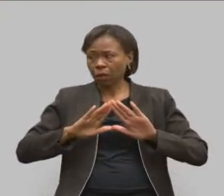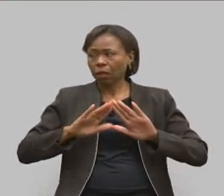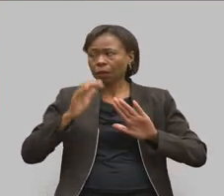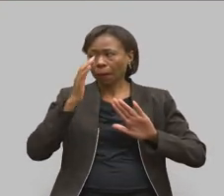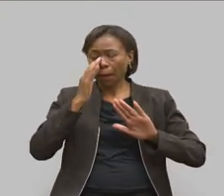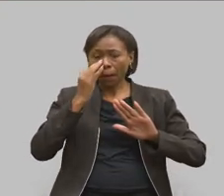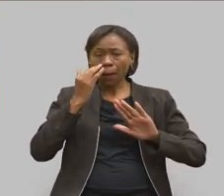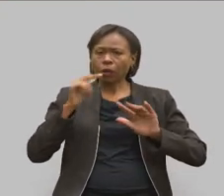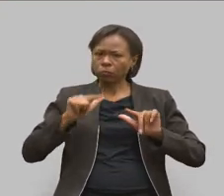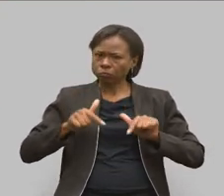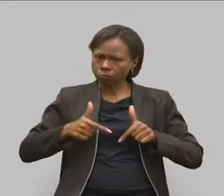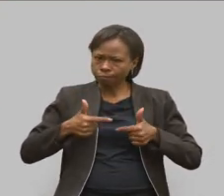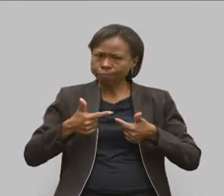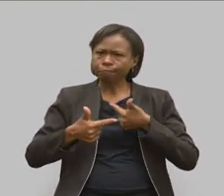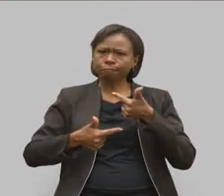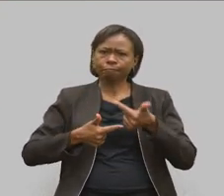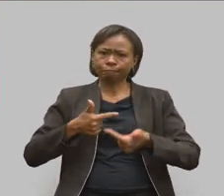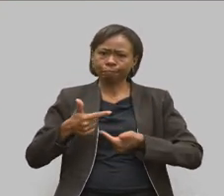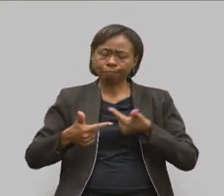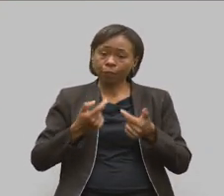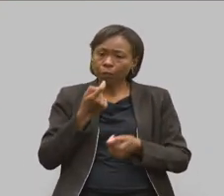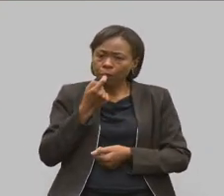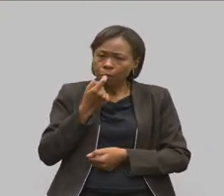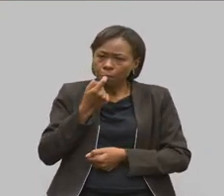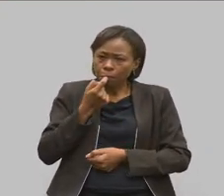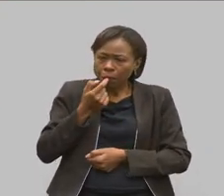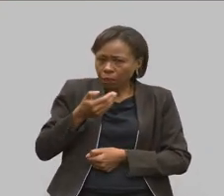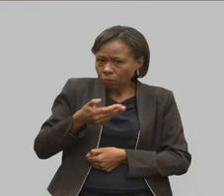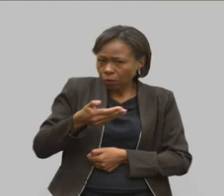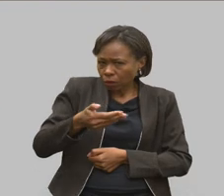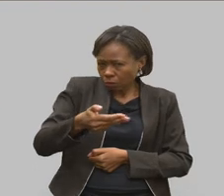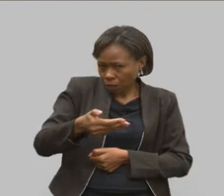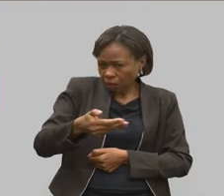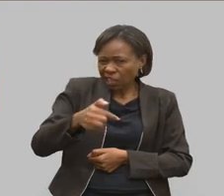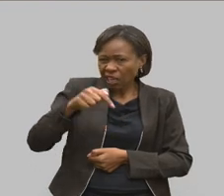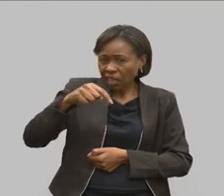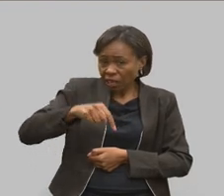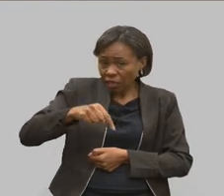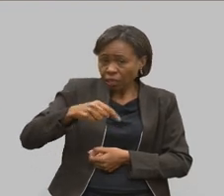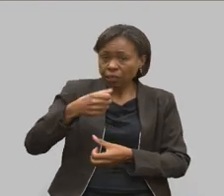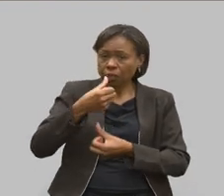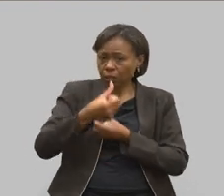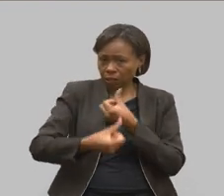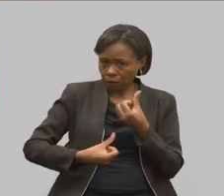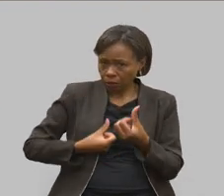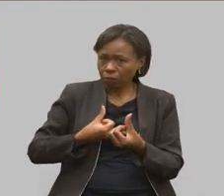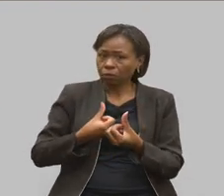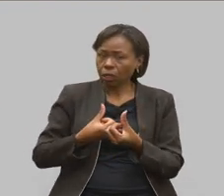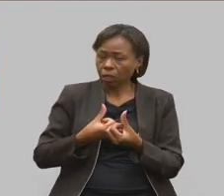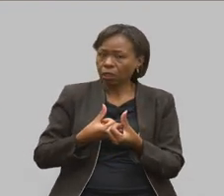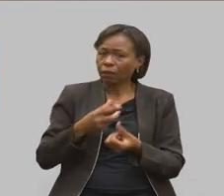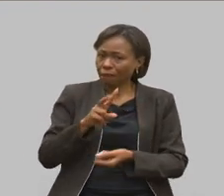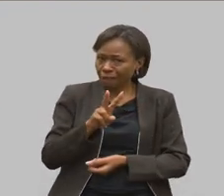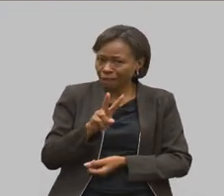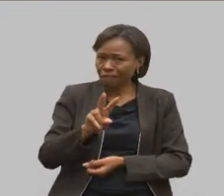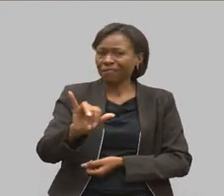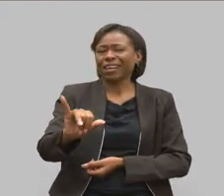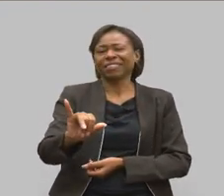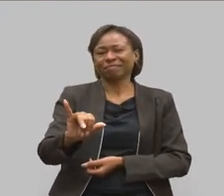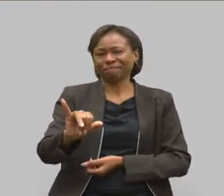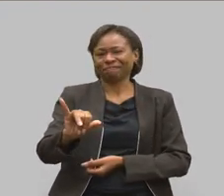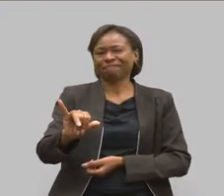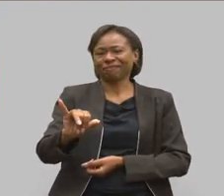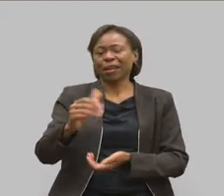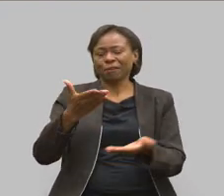e em breve Tudo indica que ainda neste semestre a gente vai conseguir